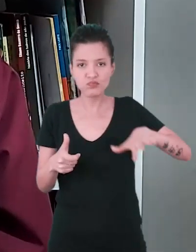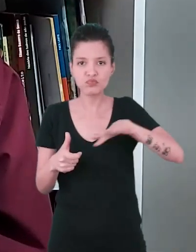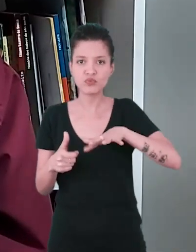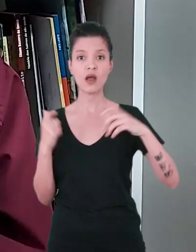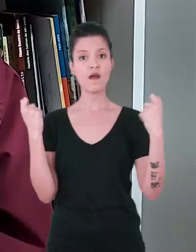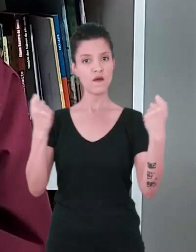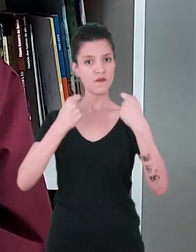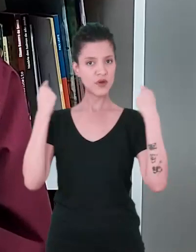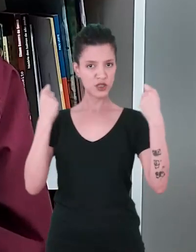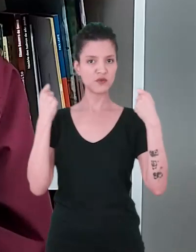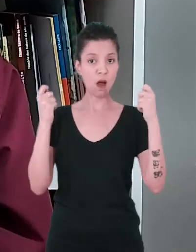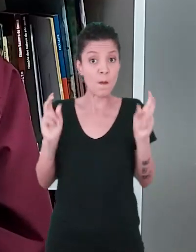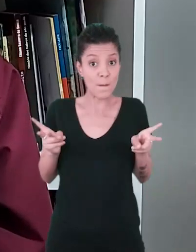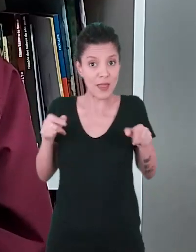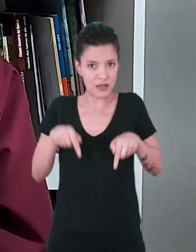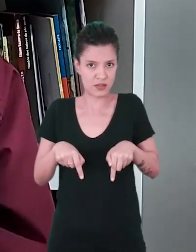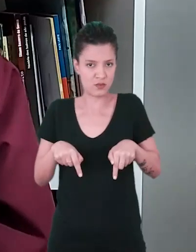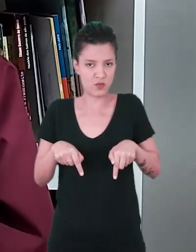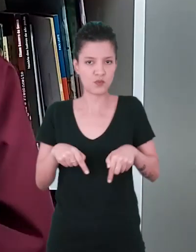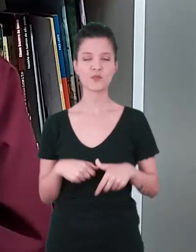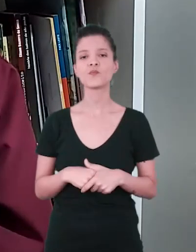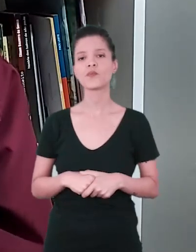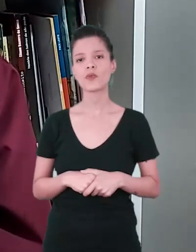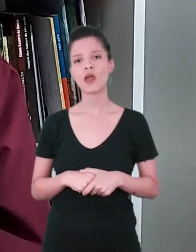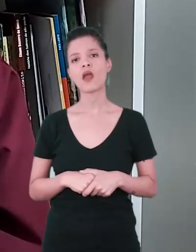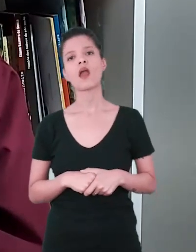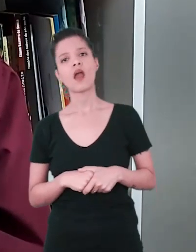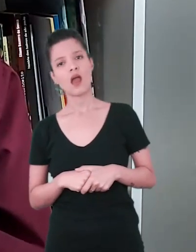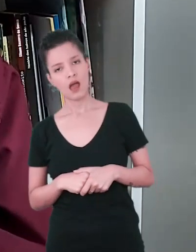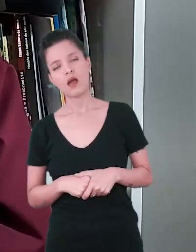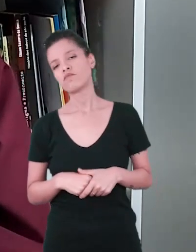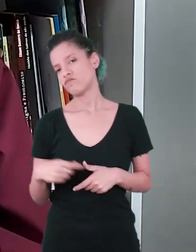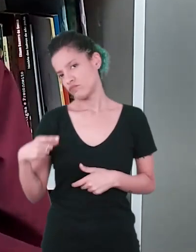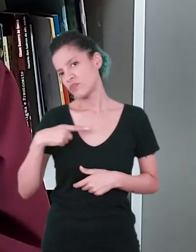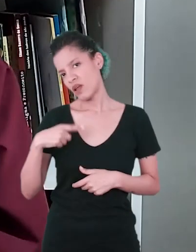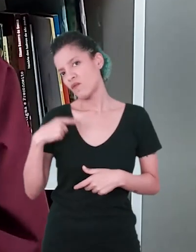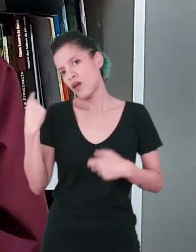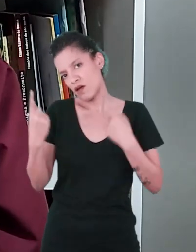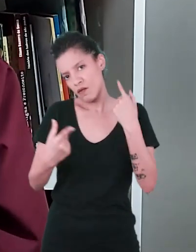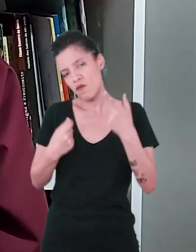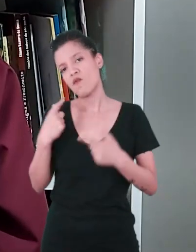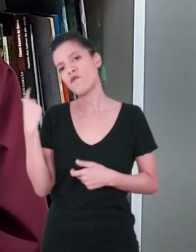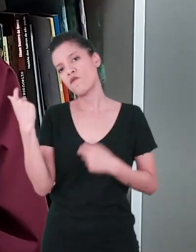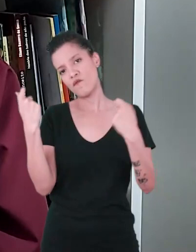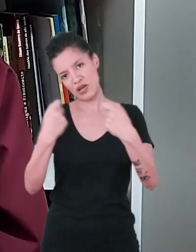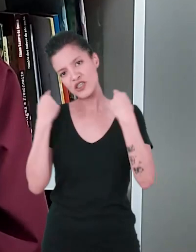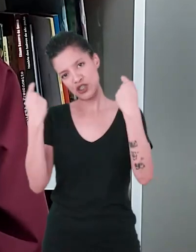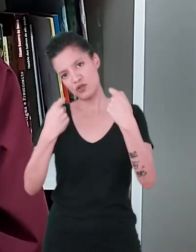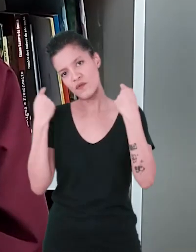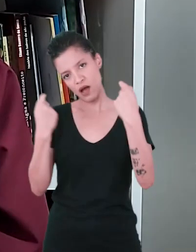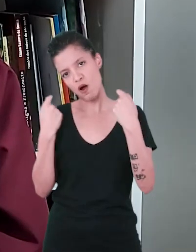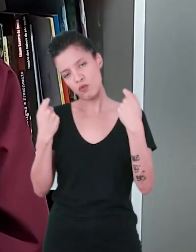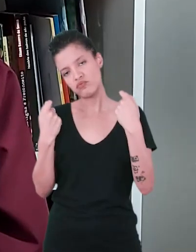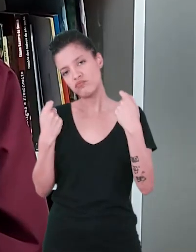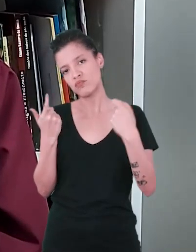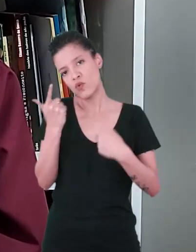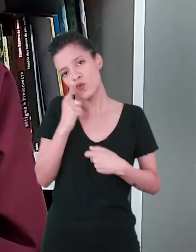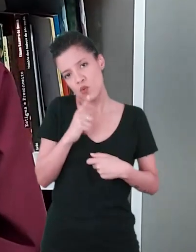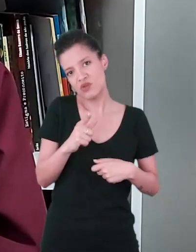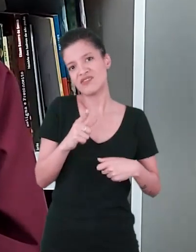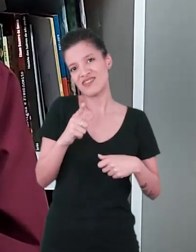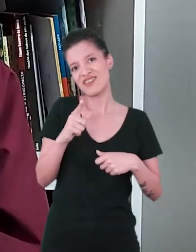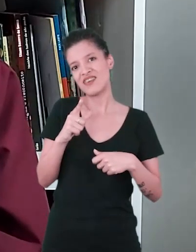o Festival Tombamento. E a gente realizou algum desses festivais, inclusive a gente encaminhou e